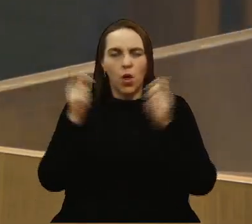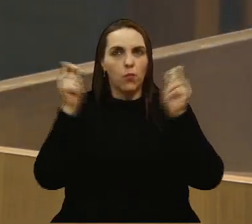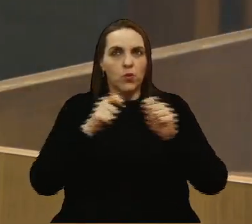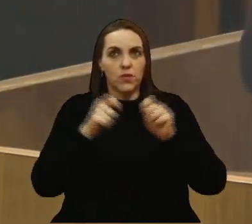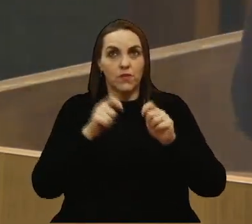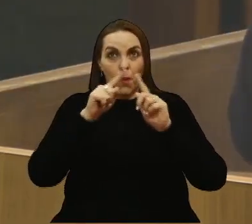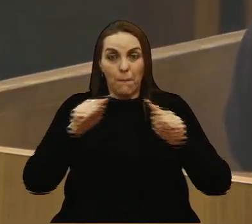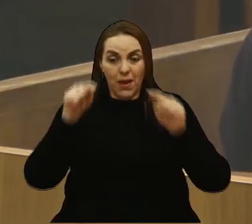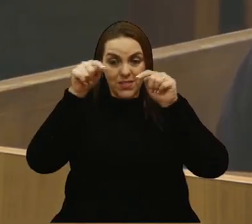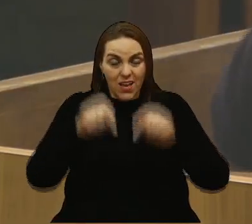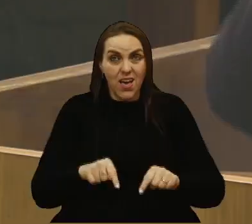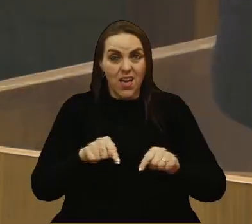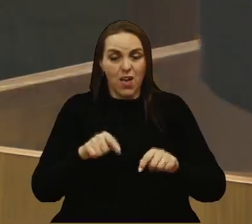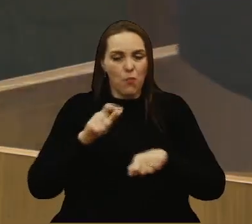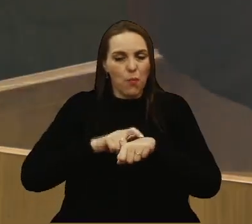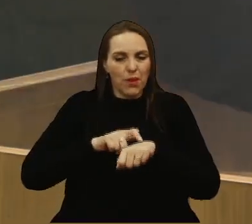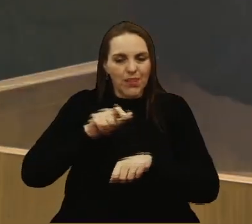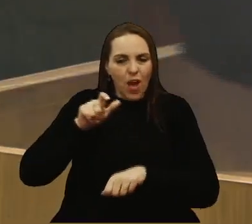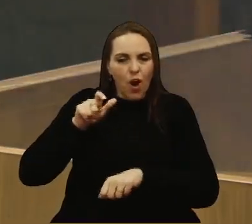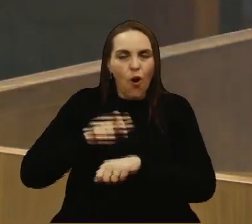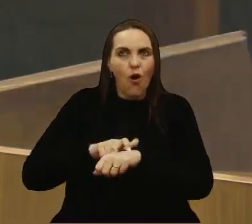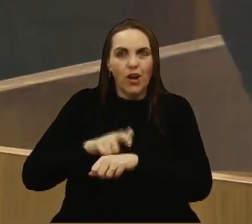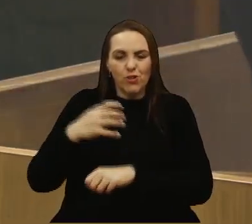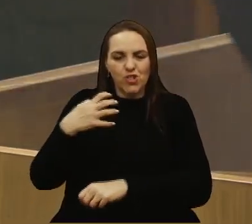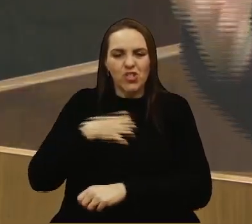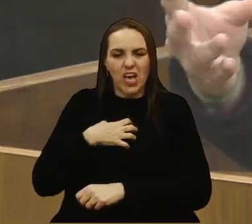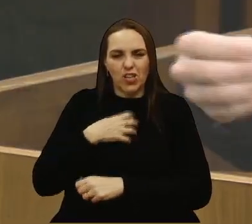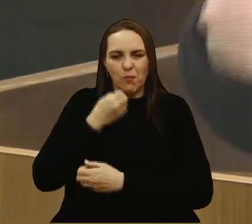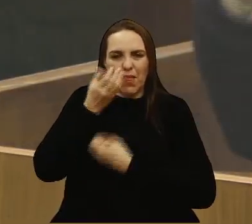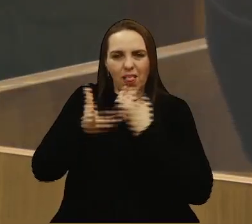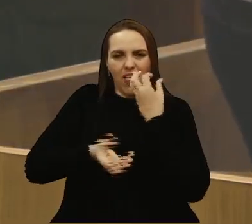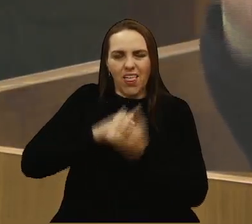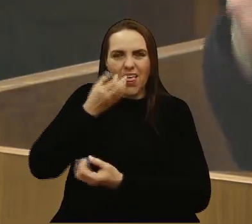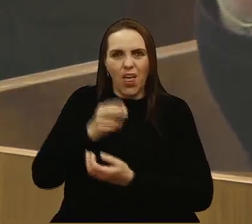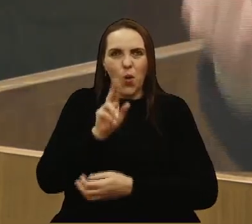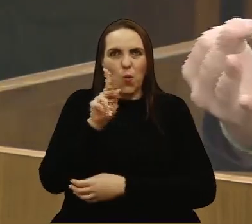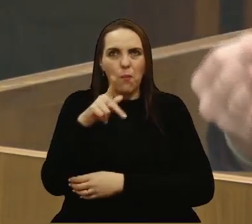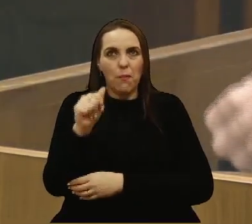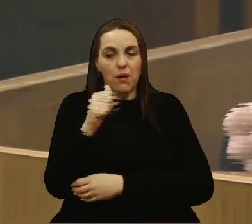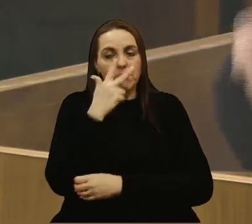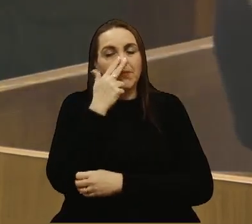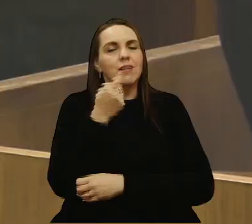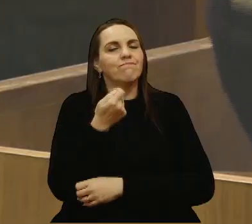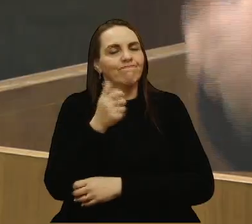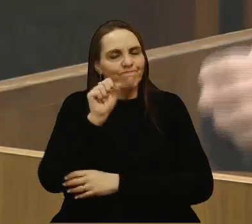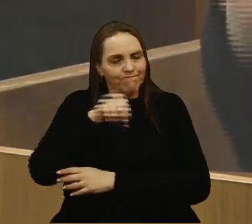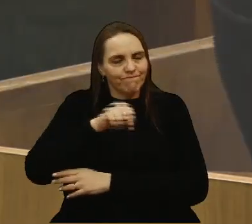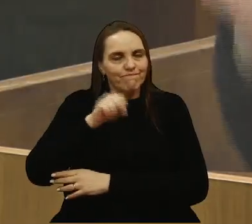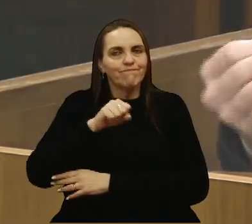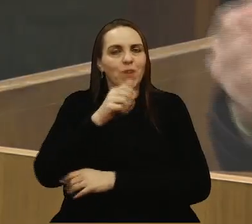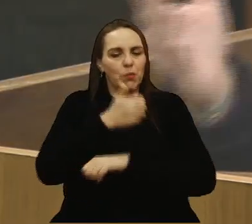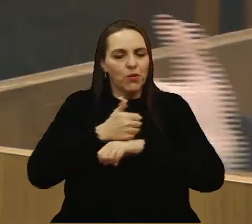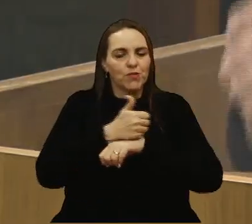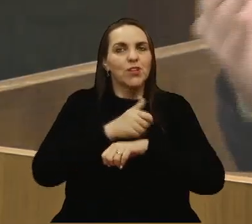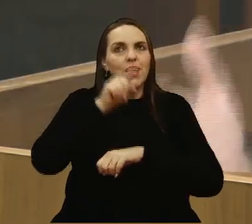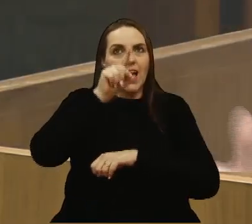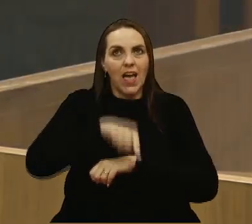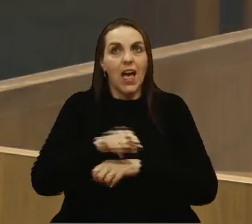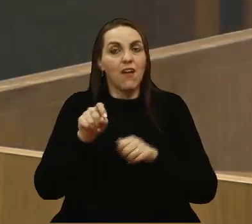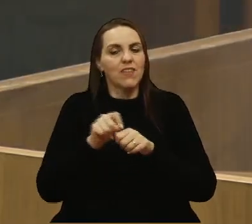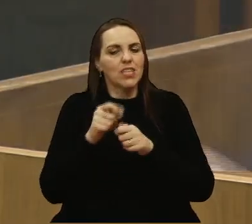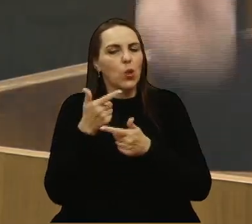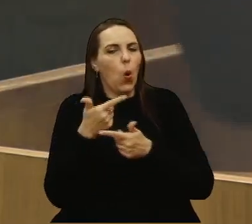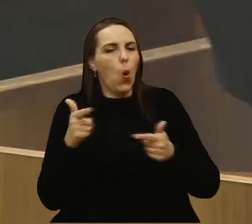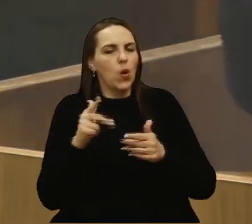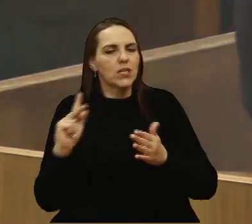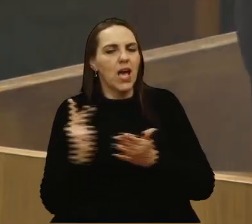Mas aquele ato em si, aquela forma de falar sobre a UPA, pareceu sim que os profissionais estavam fazendo o que não era para